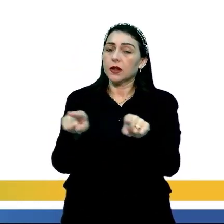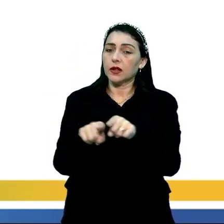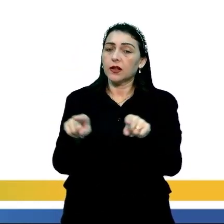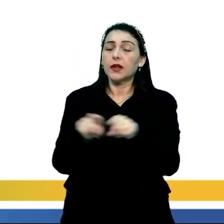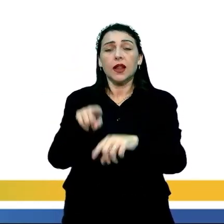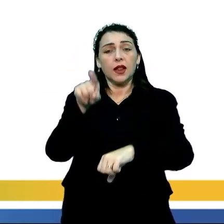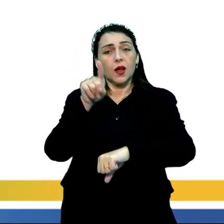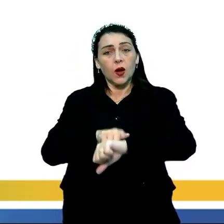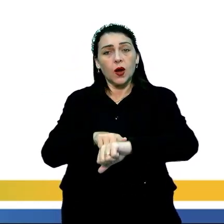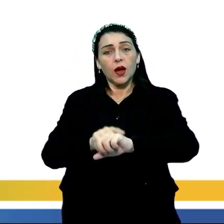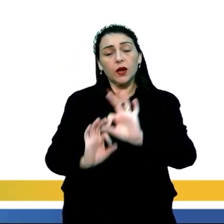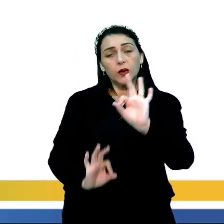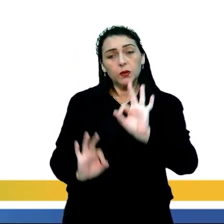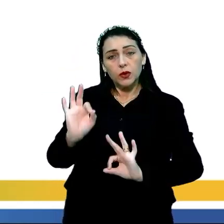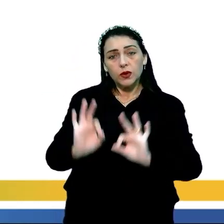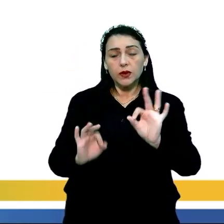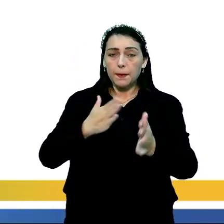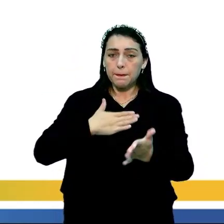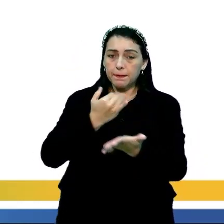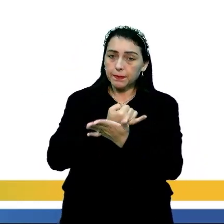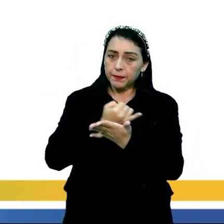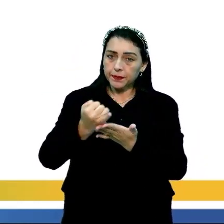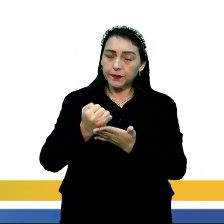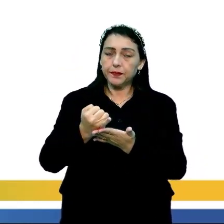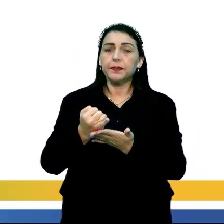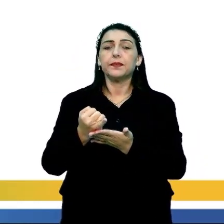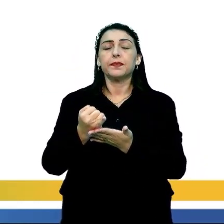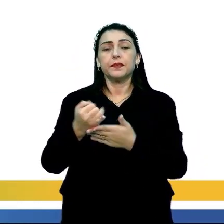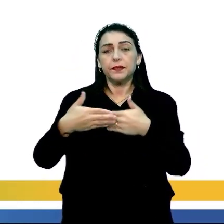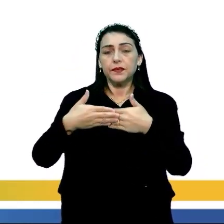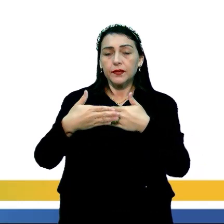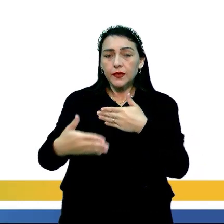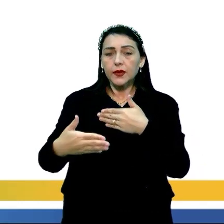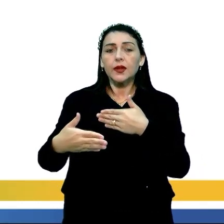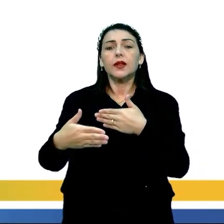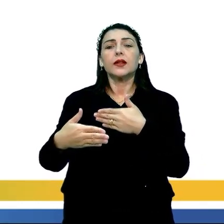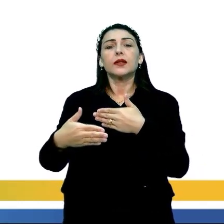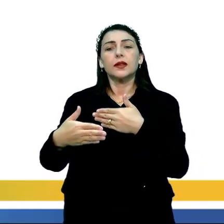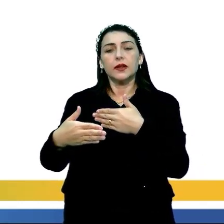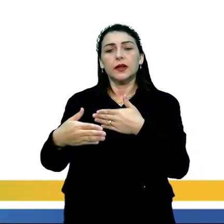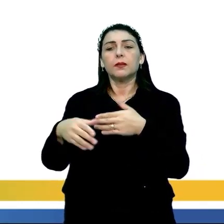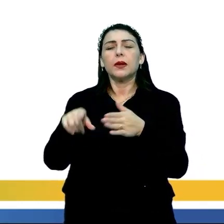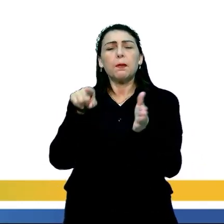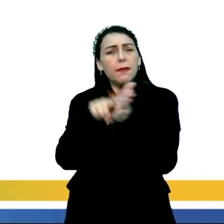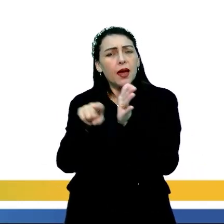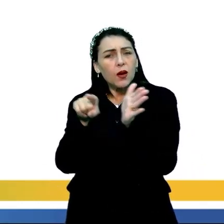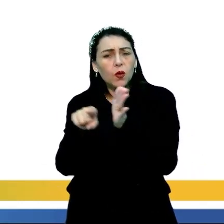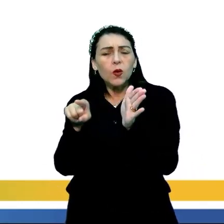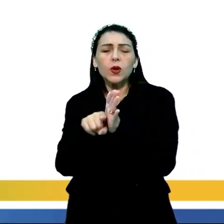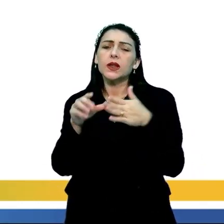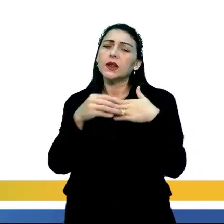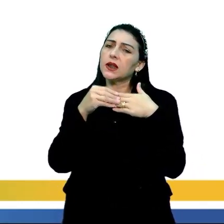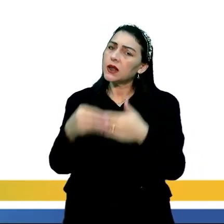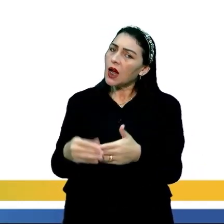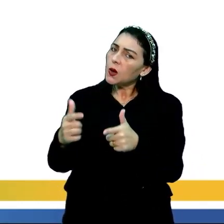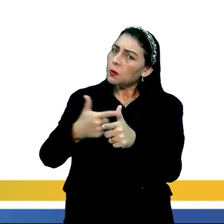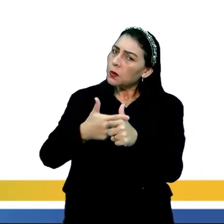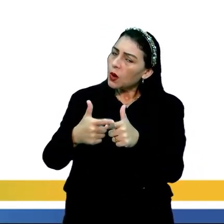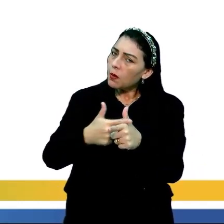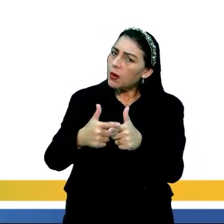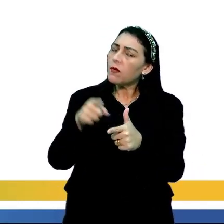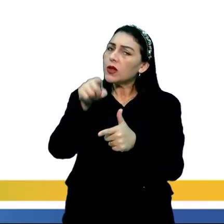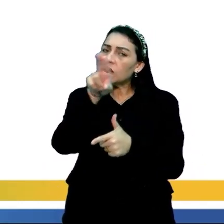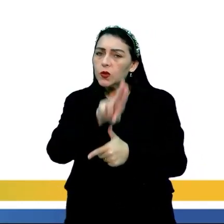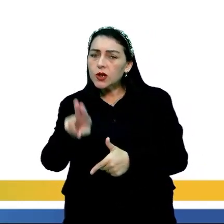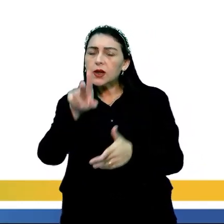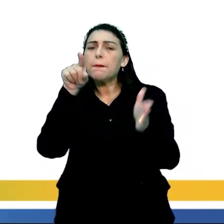na hora de produzir a minha introdução. Introdução a partir de questionamentos. E aí você traz um problema e você